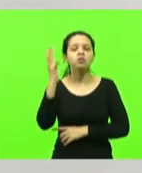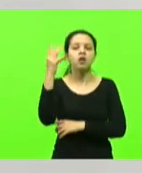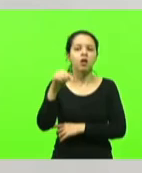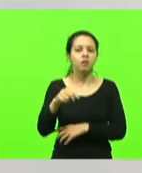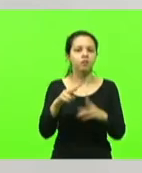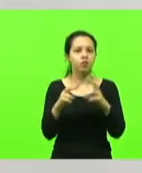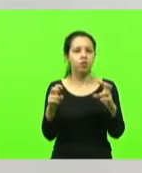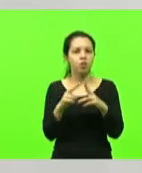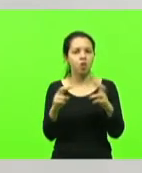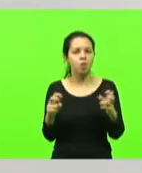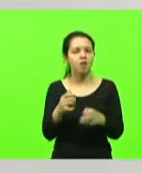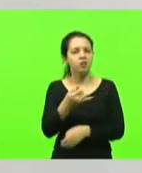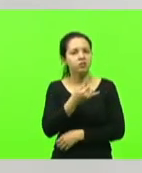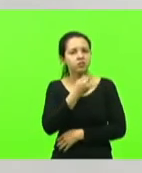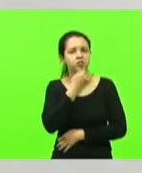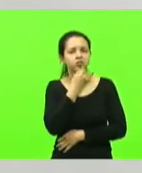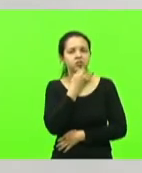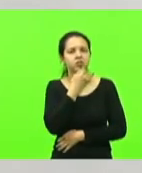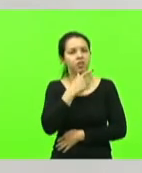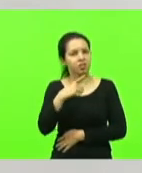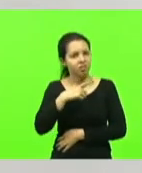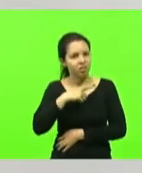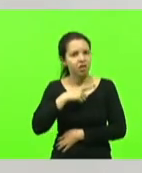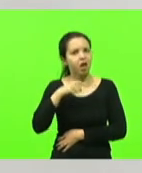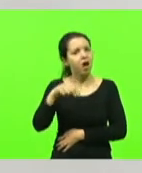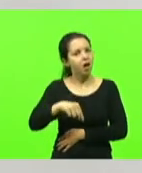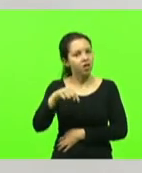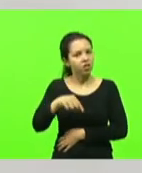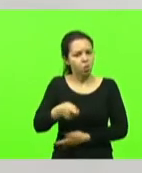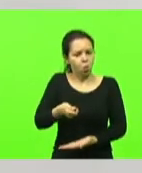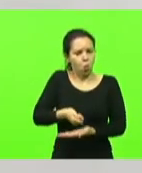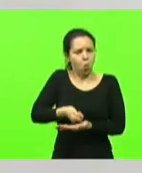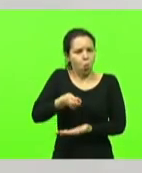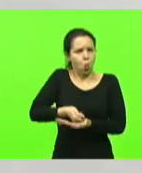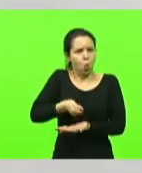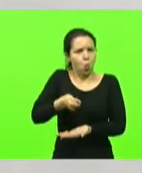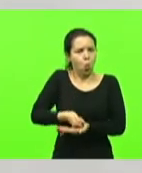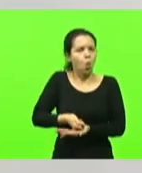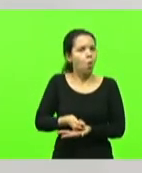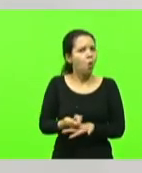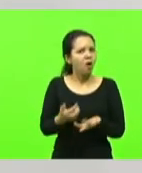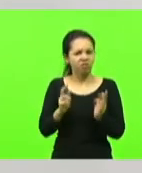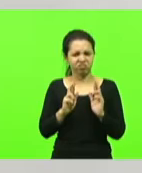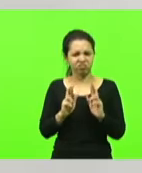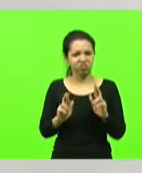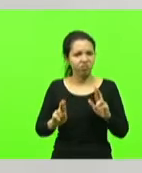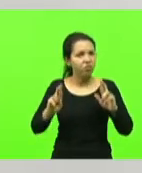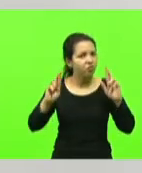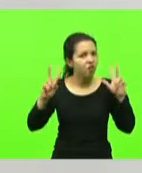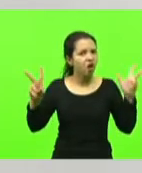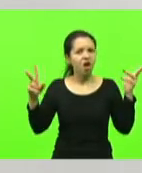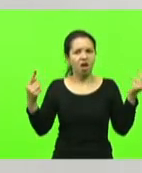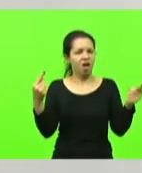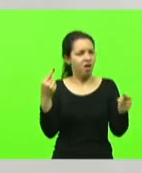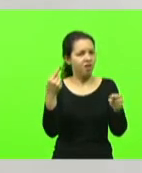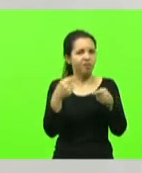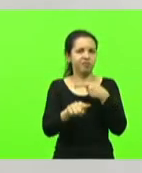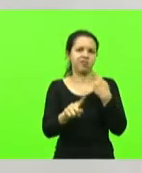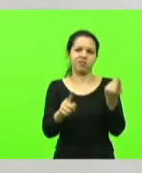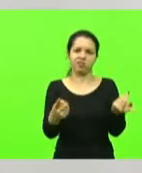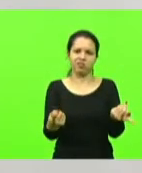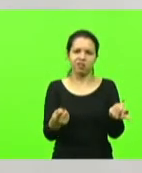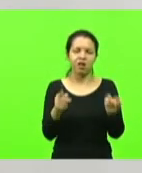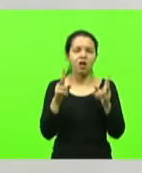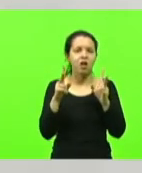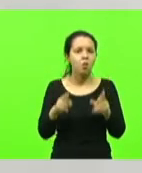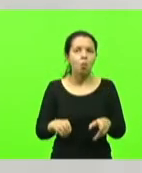mas, infelizmente, existe aqui um rigor que é fora da curva, é desvia muito do que tem